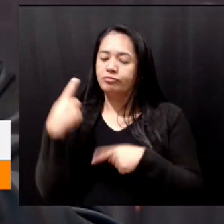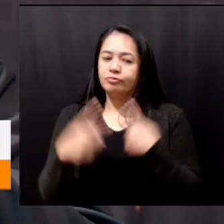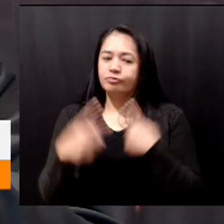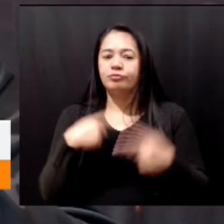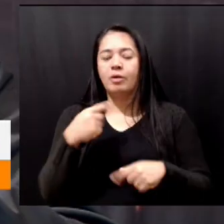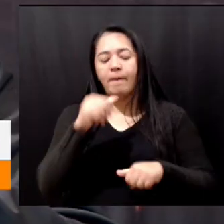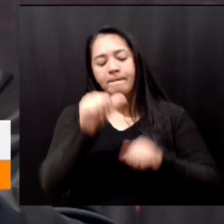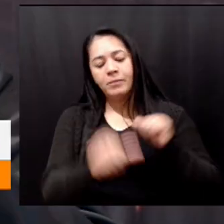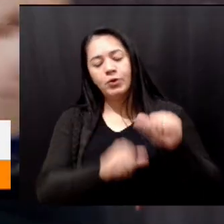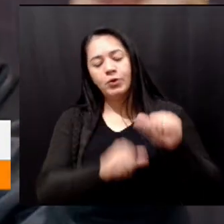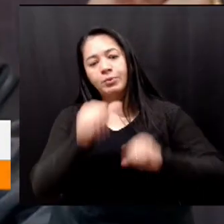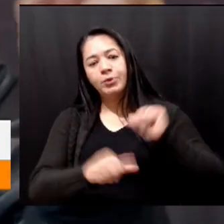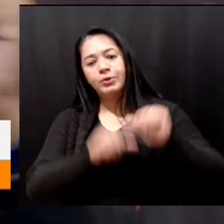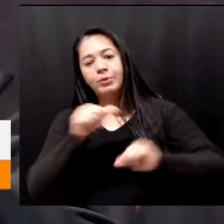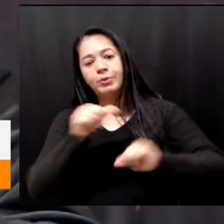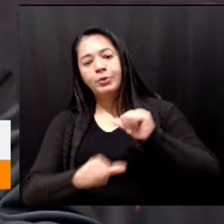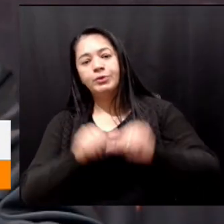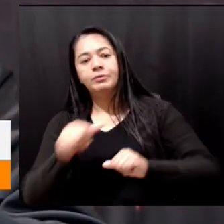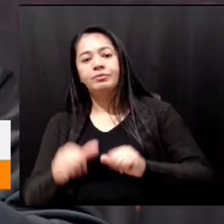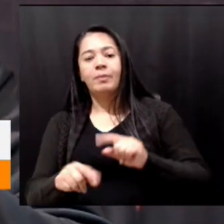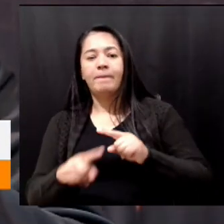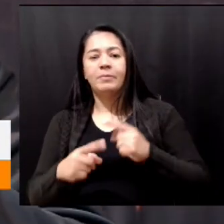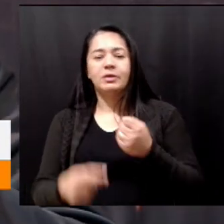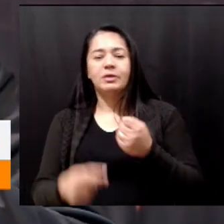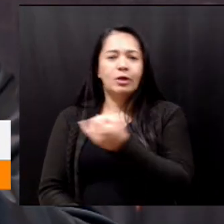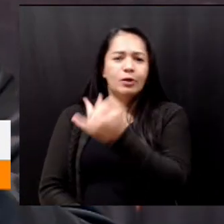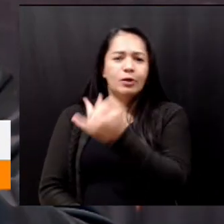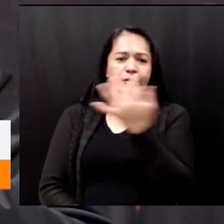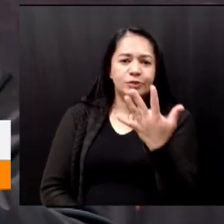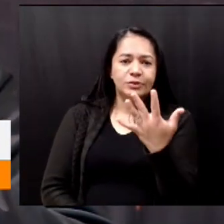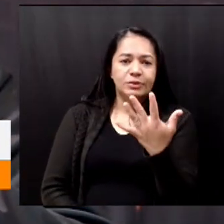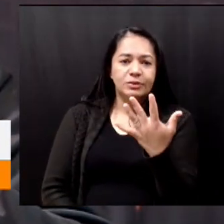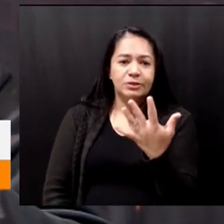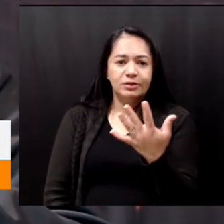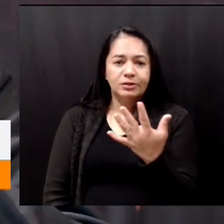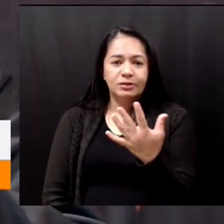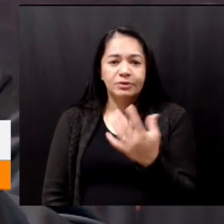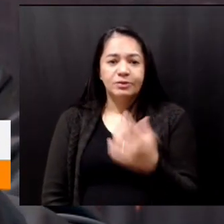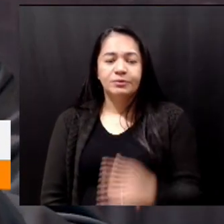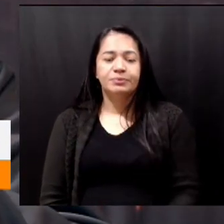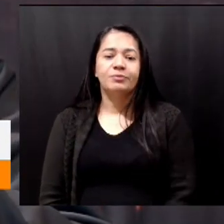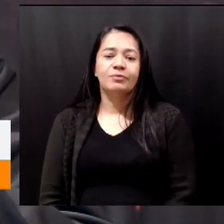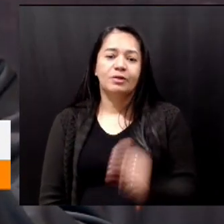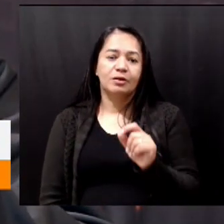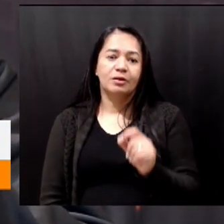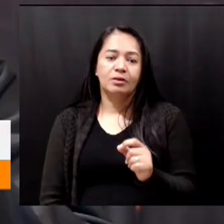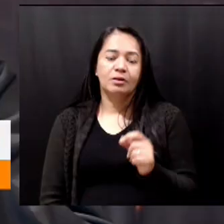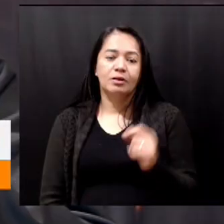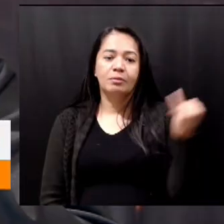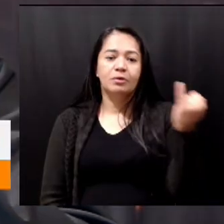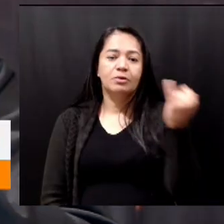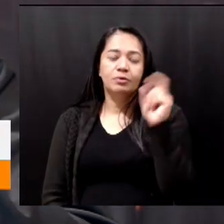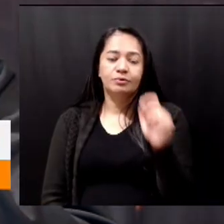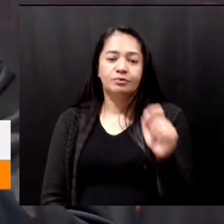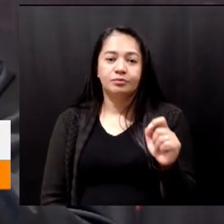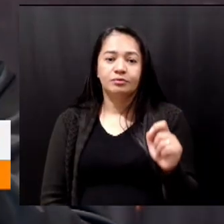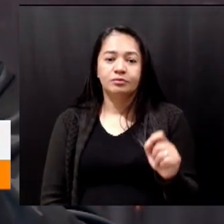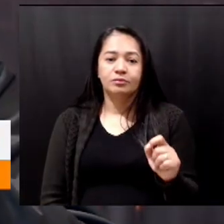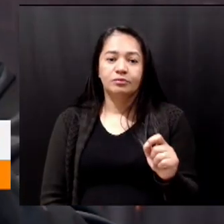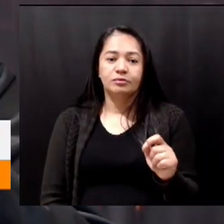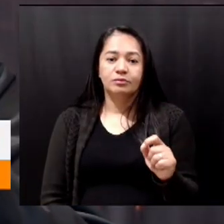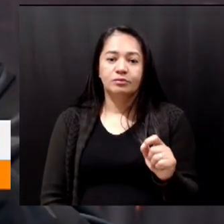E eu quero falar uns números antes até da gente acabar do Innovation Week, que eu acho que faz todo sentido. Em relação ao ano